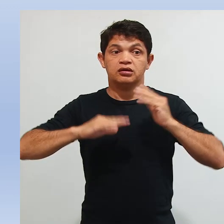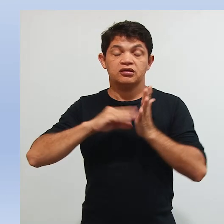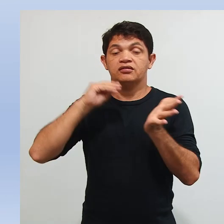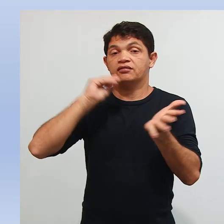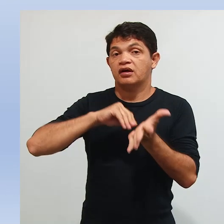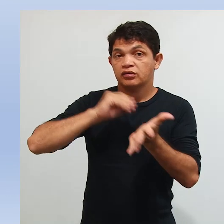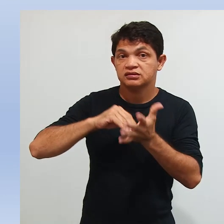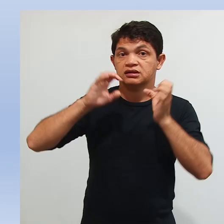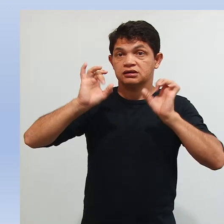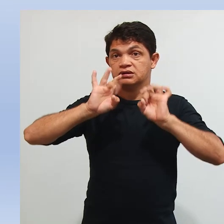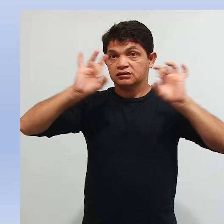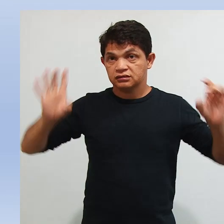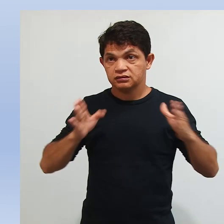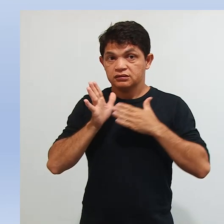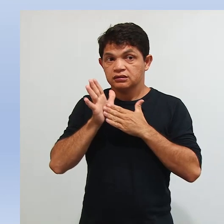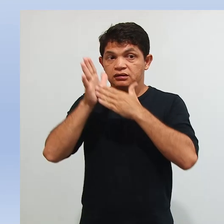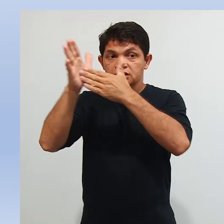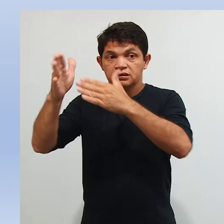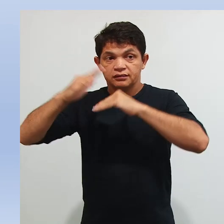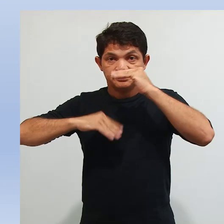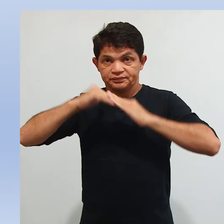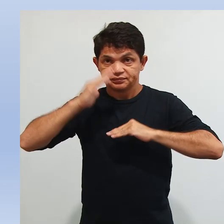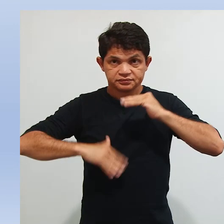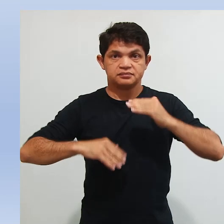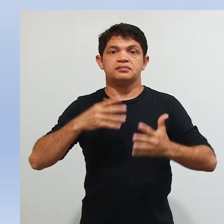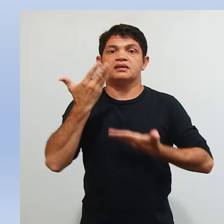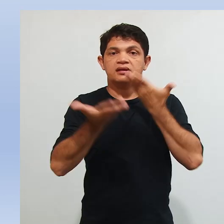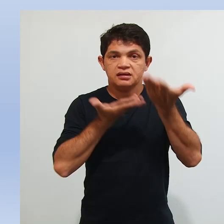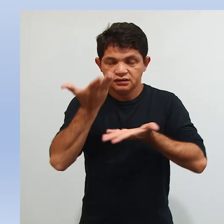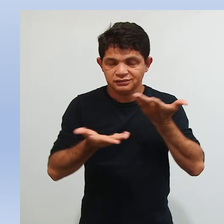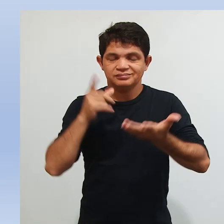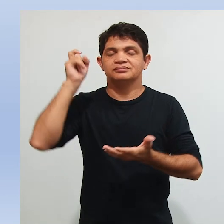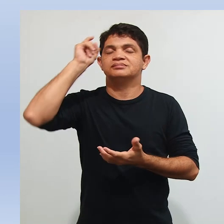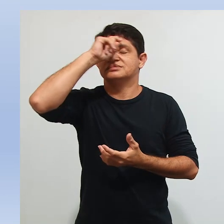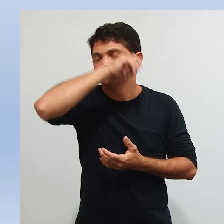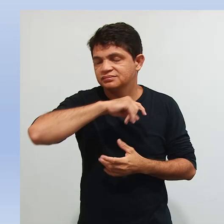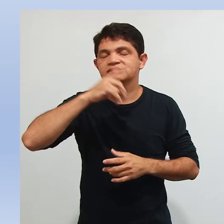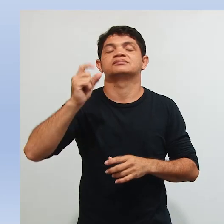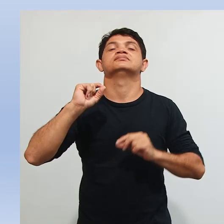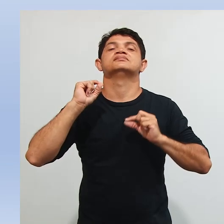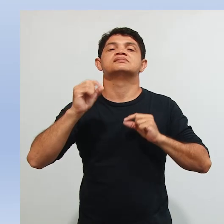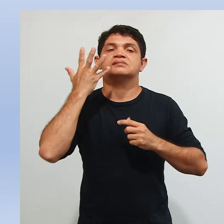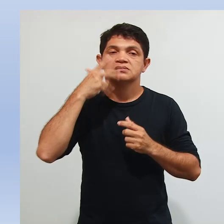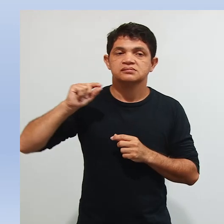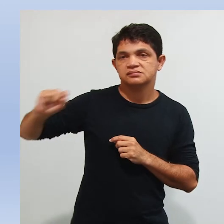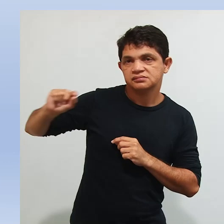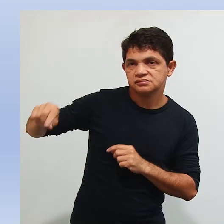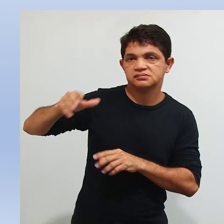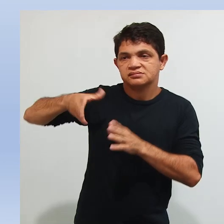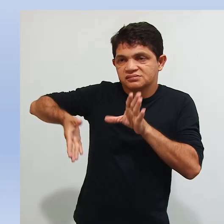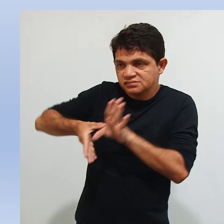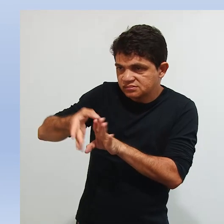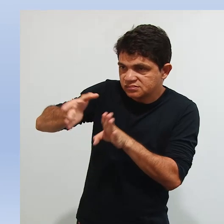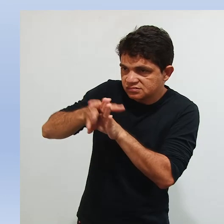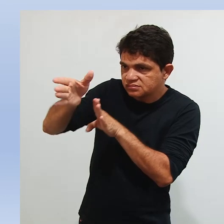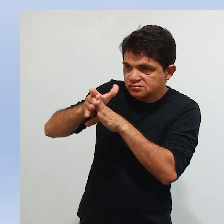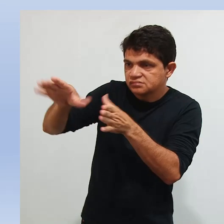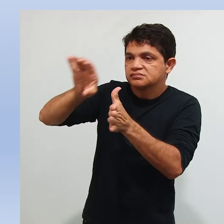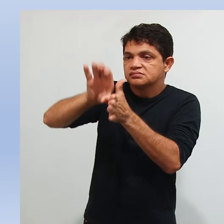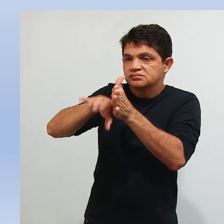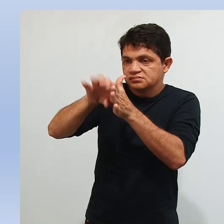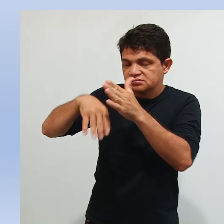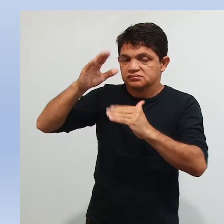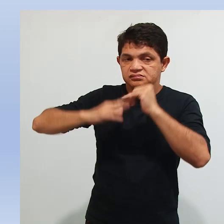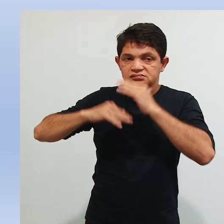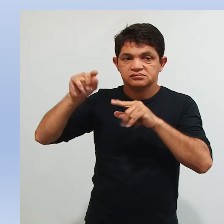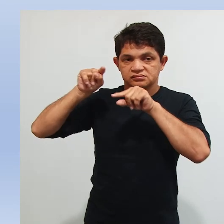da criança a um especialista, se for o caso, que além de tratar da dificuldade da criança, poderá orientar